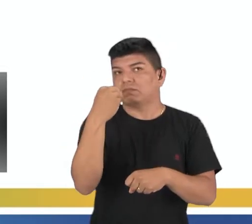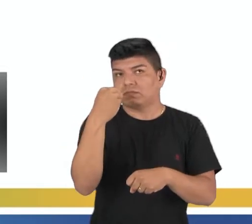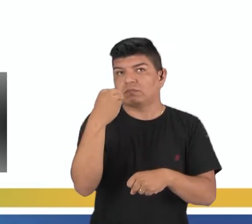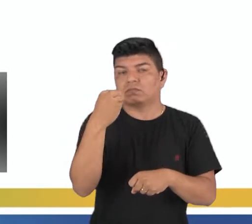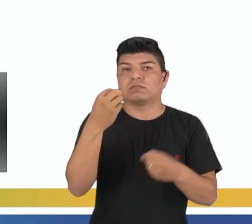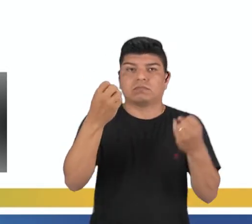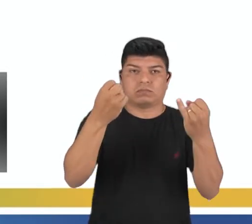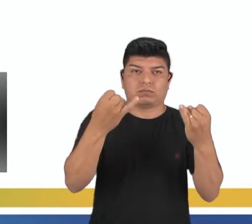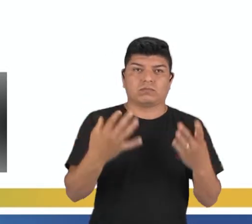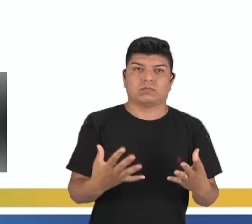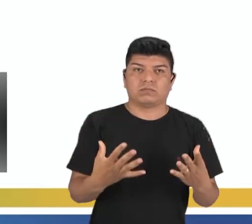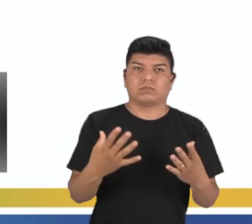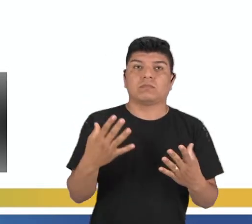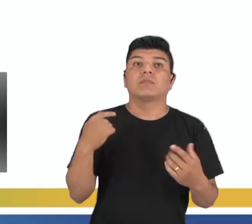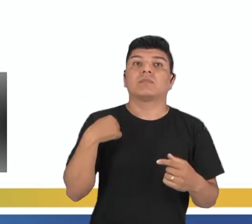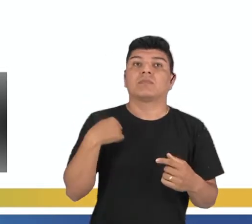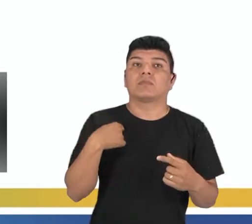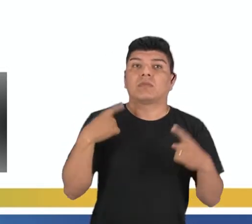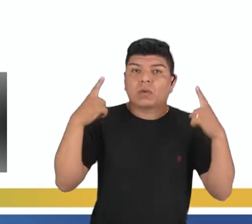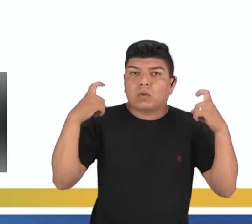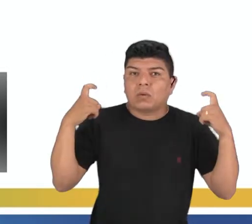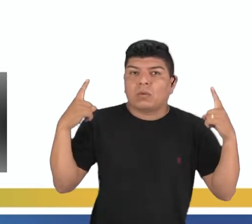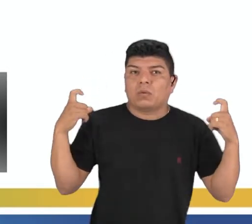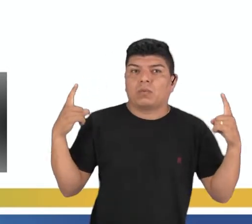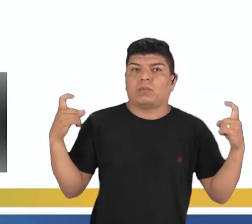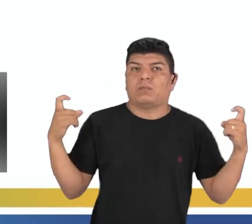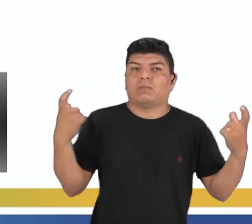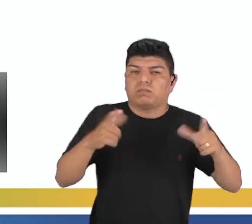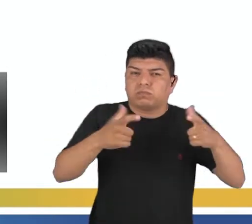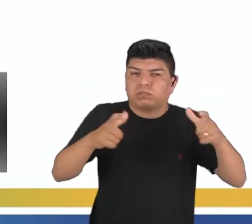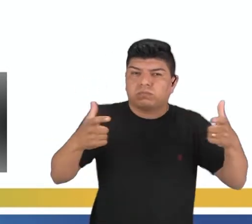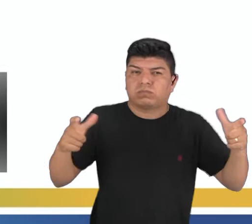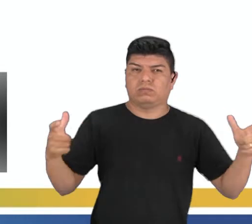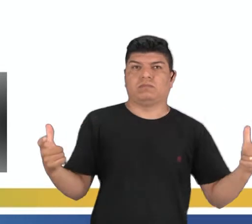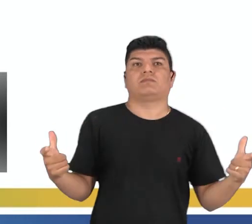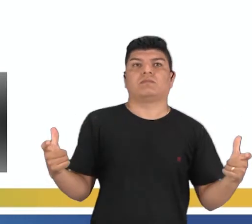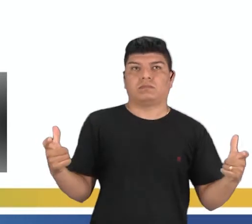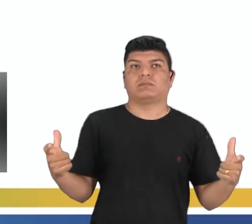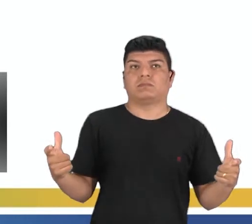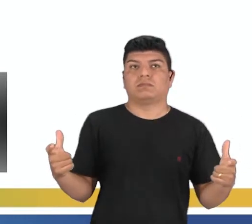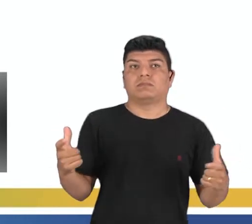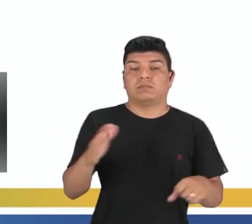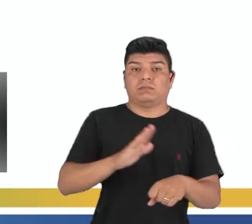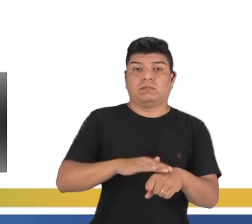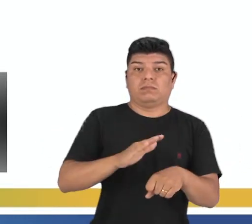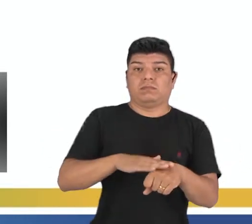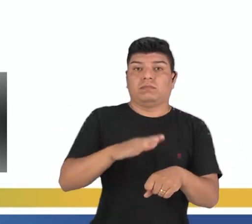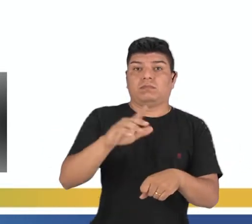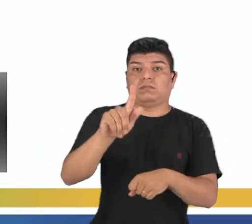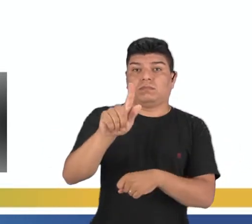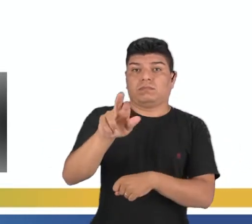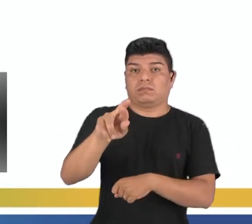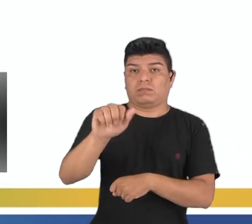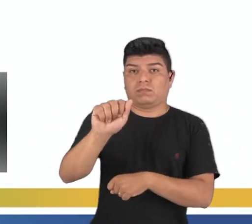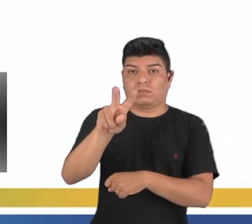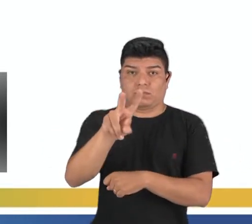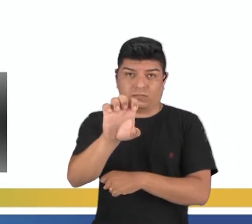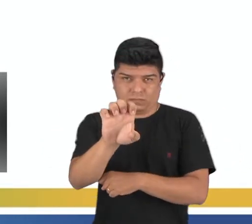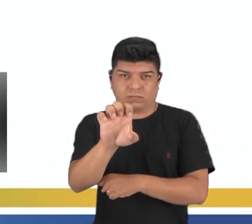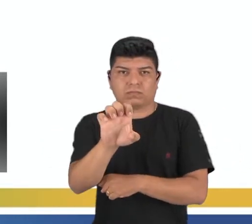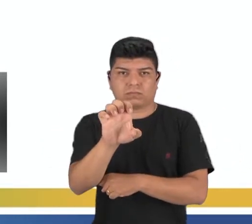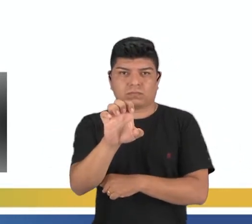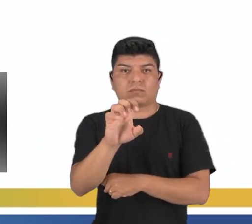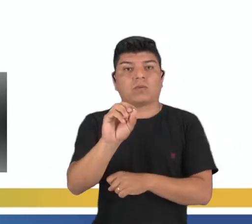eu falo da altura do som, eu estou falando da propriedade de ser mais grave ou grosso,